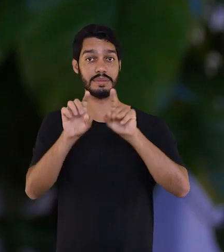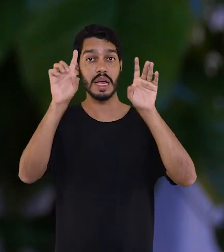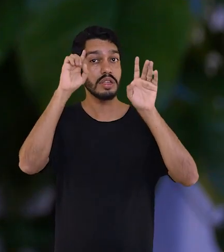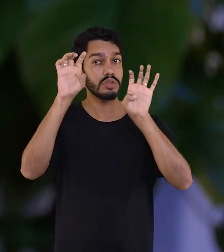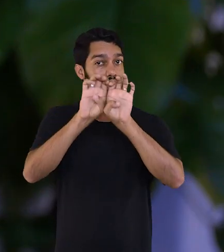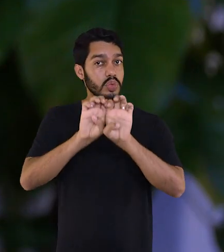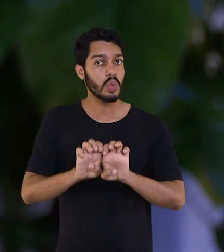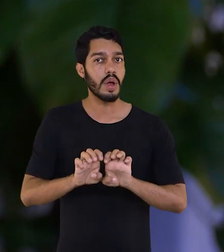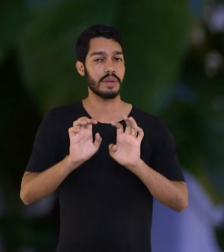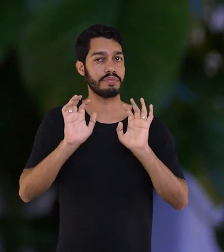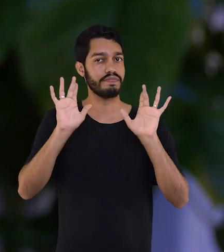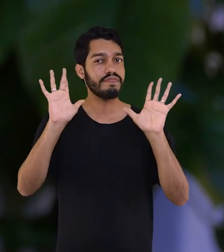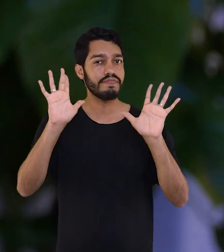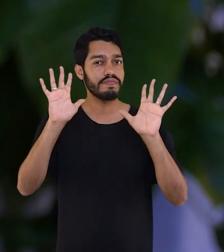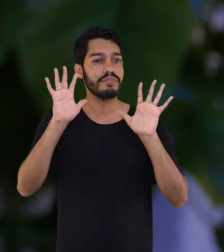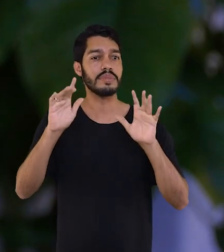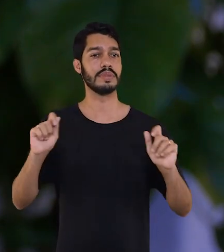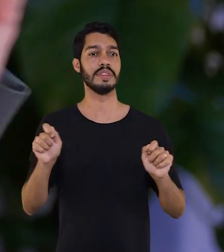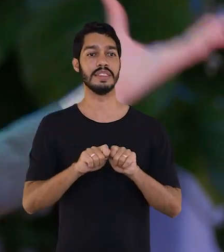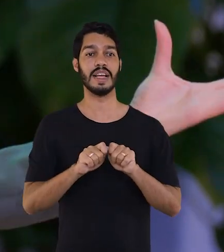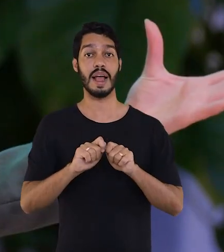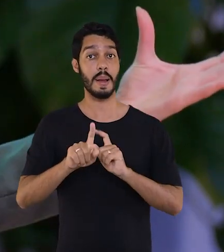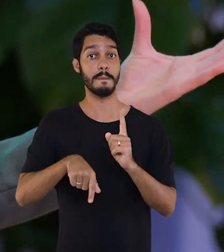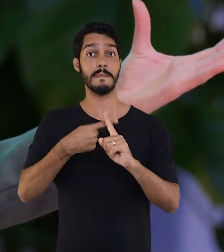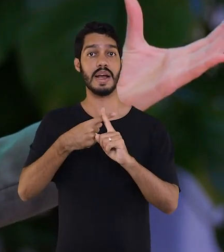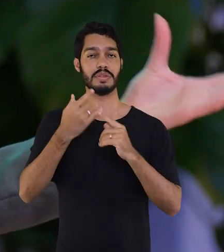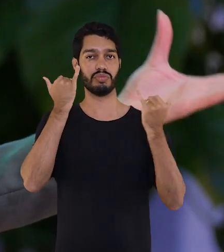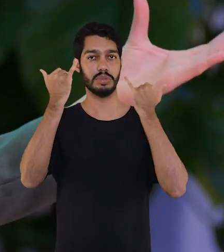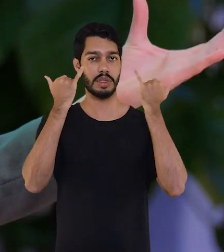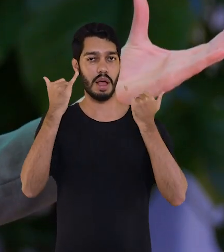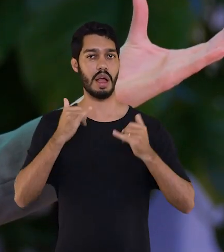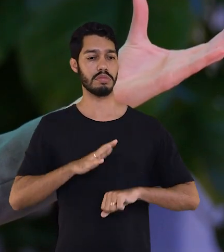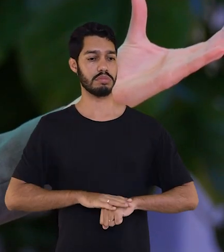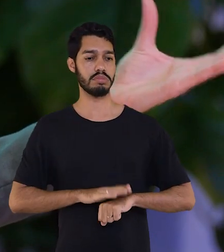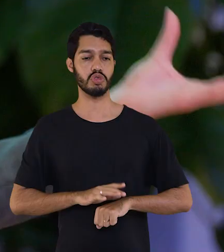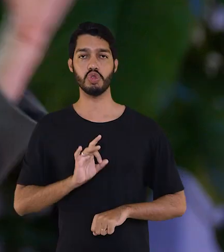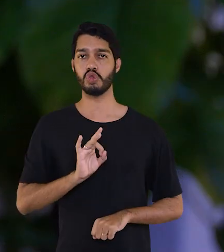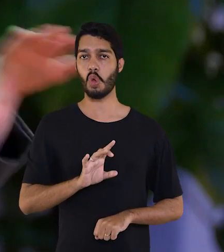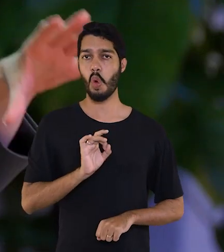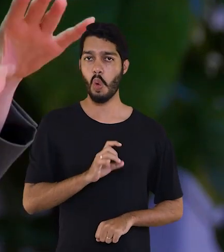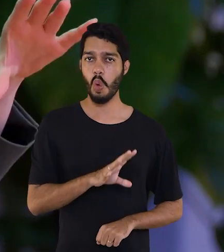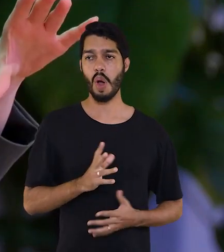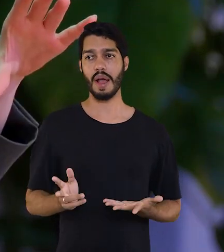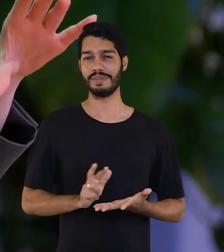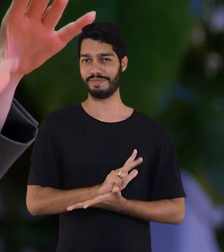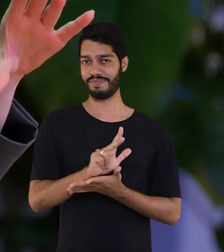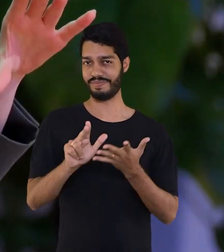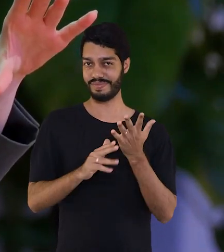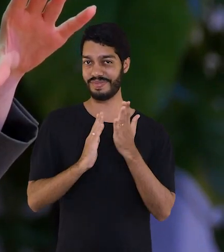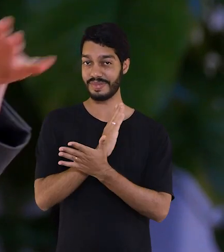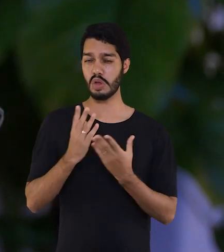estruturas de pensamento que consigam consolidar um número maior de dados, que consigam automatizar